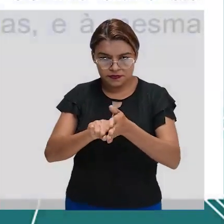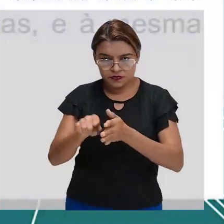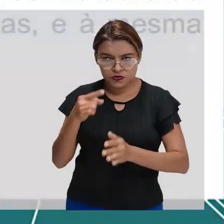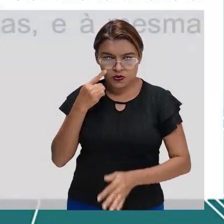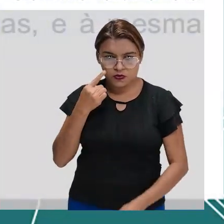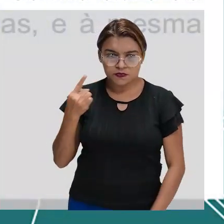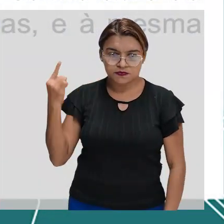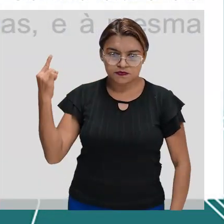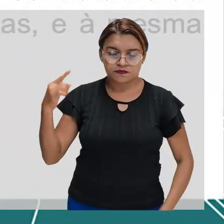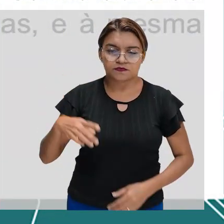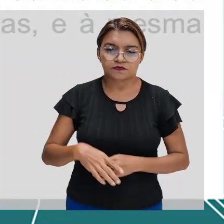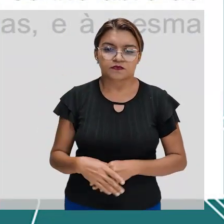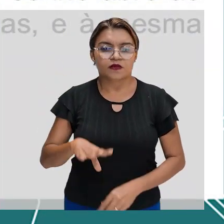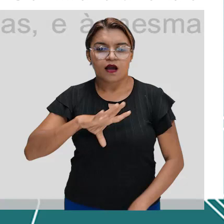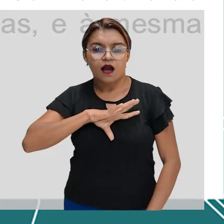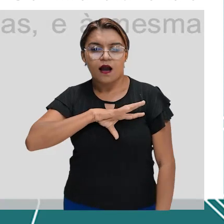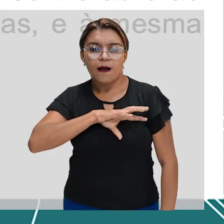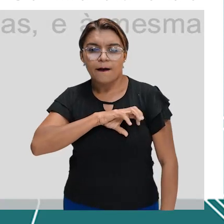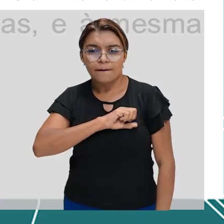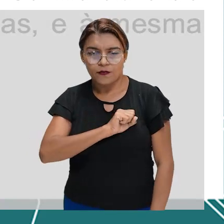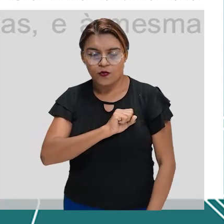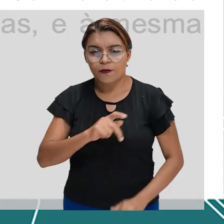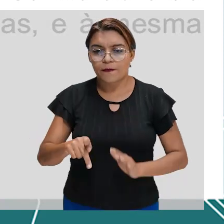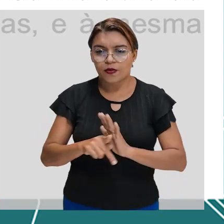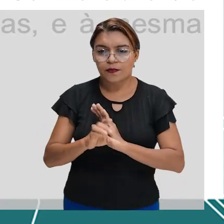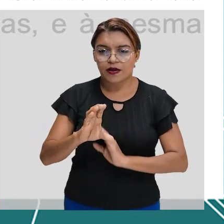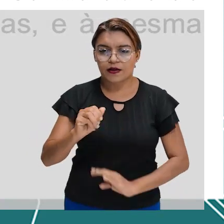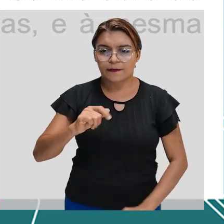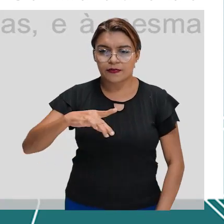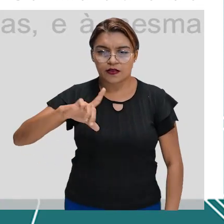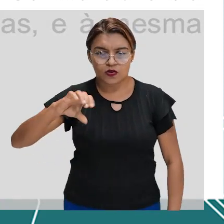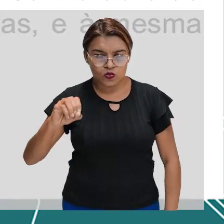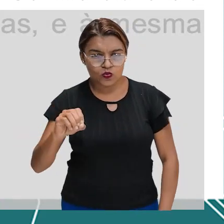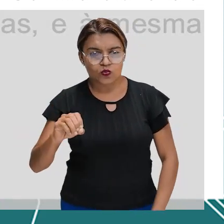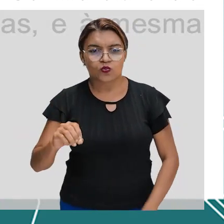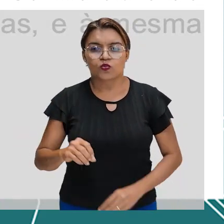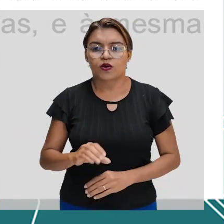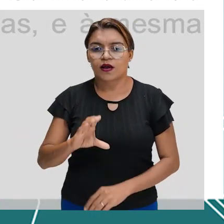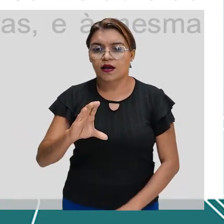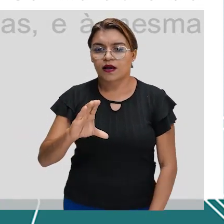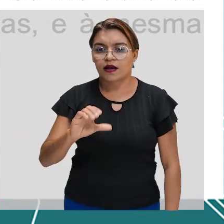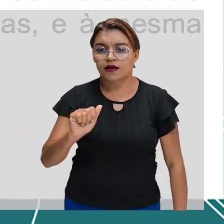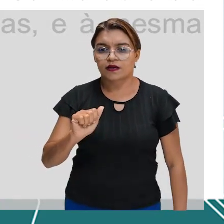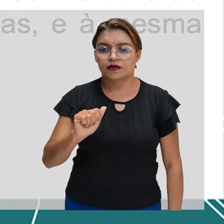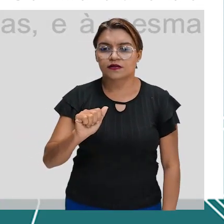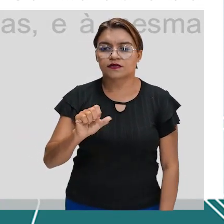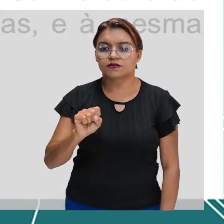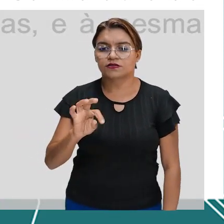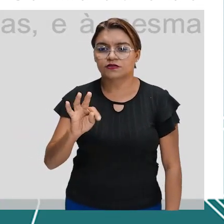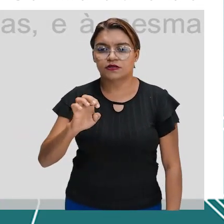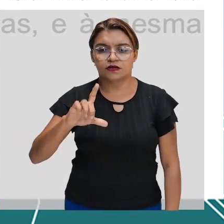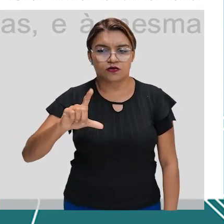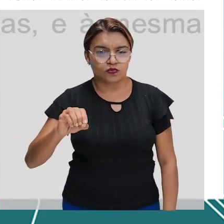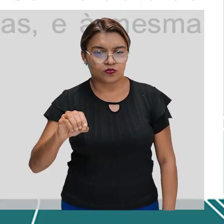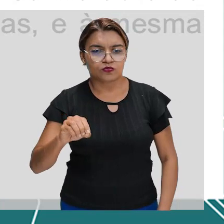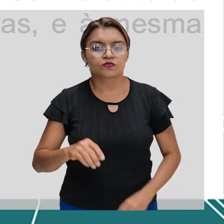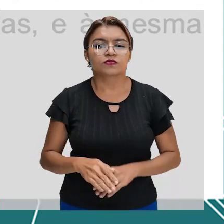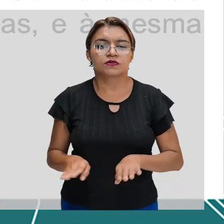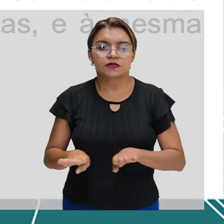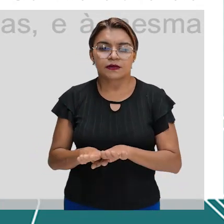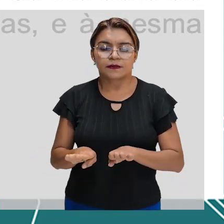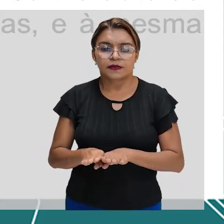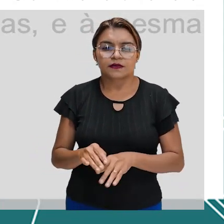assim amor de perdição de Camilo Castelo Branco que é também uma grande representatividade do Romantismo português